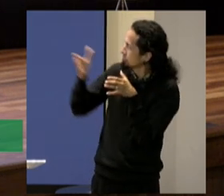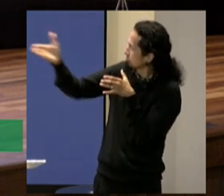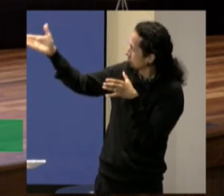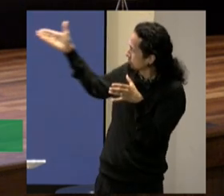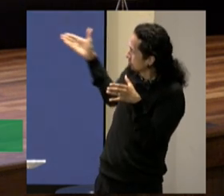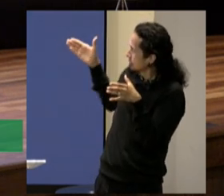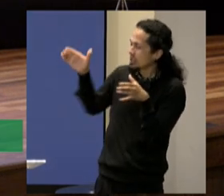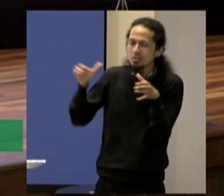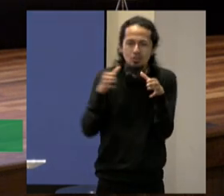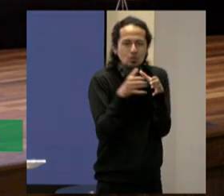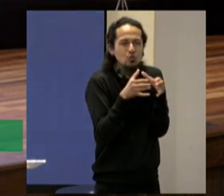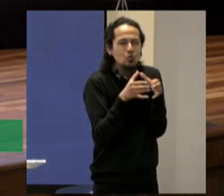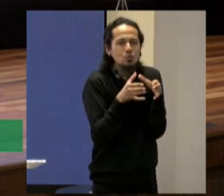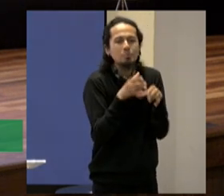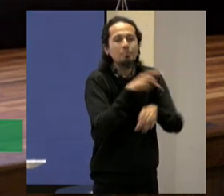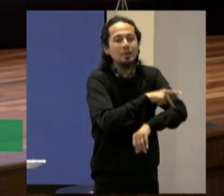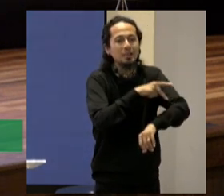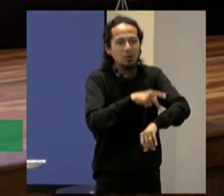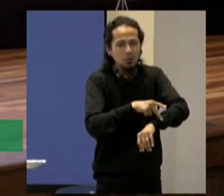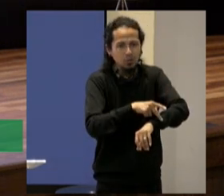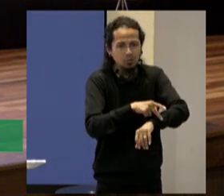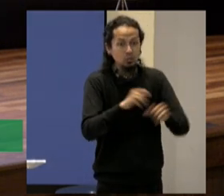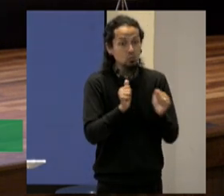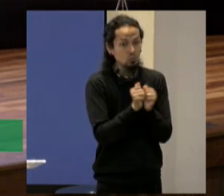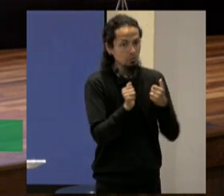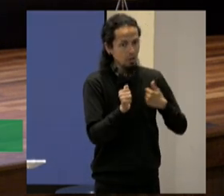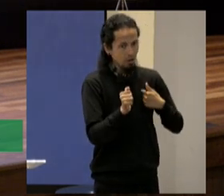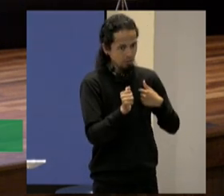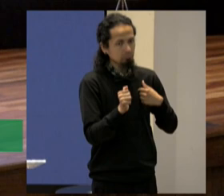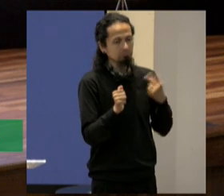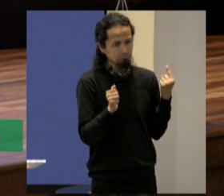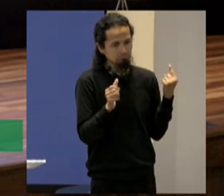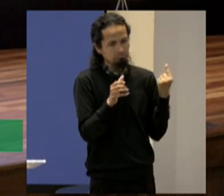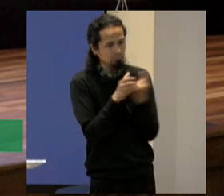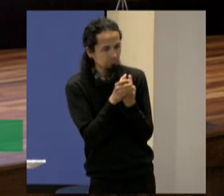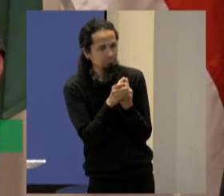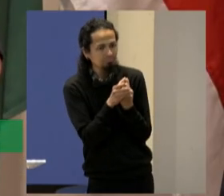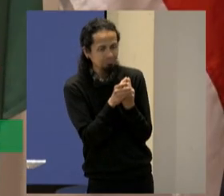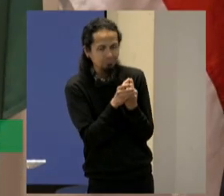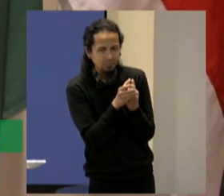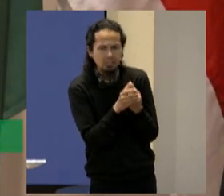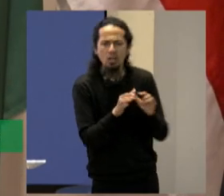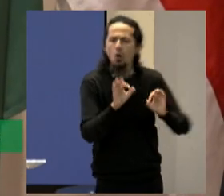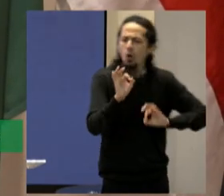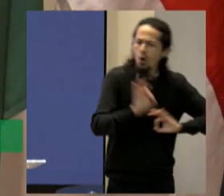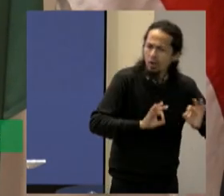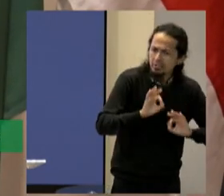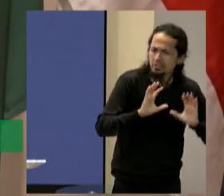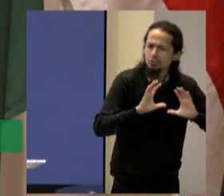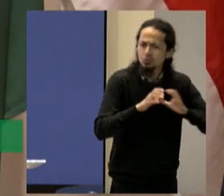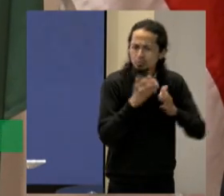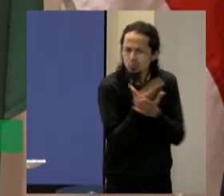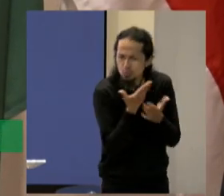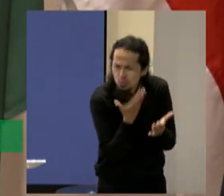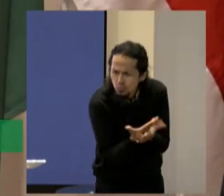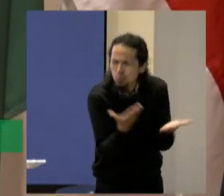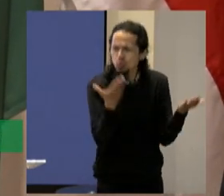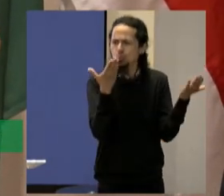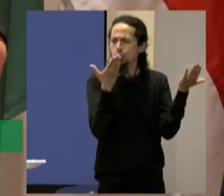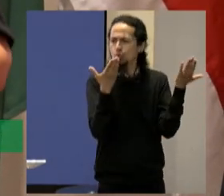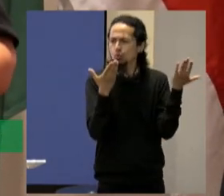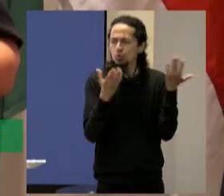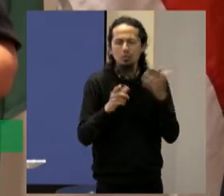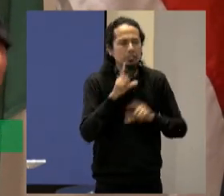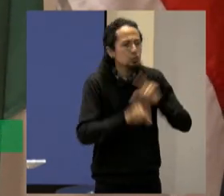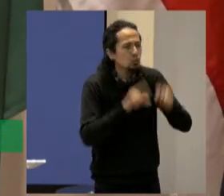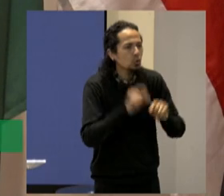comigo articulando, com os setores da escola. Né? Desde a organização do grupo de estudo, dos capítulos